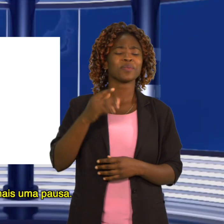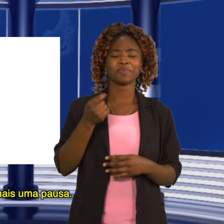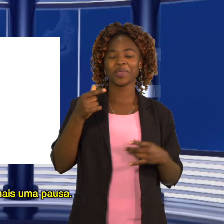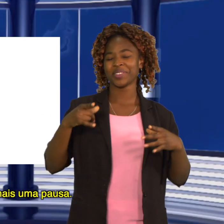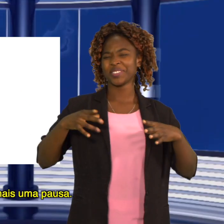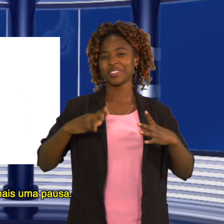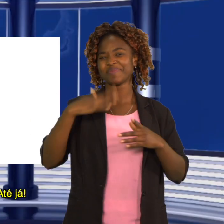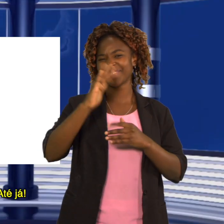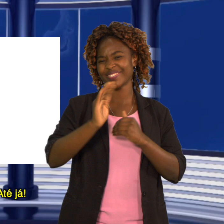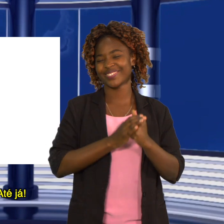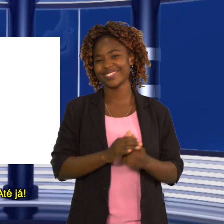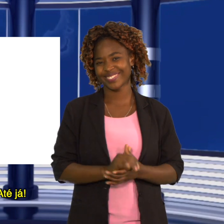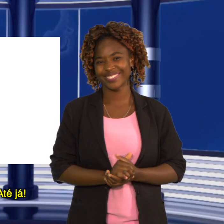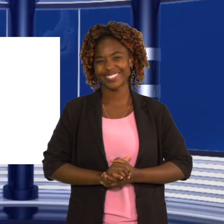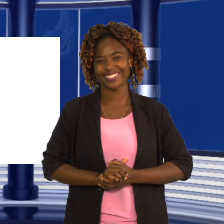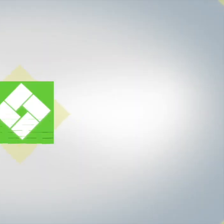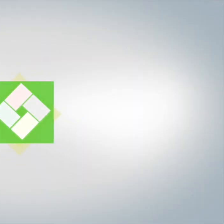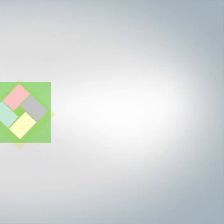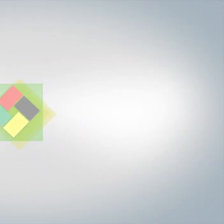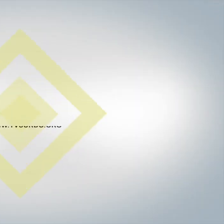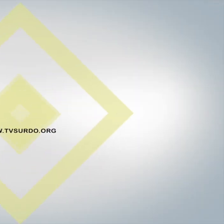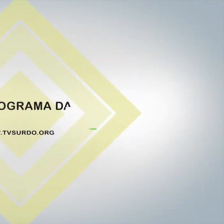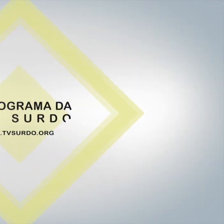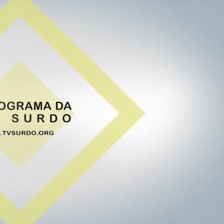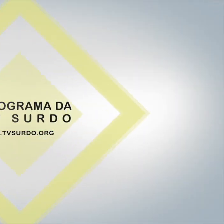Vamos a mais uma pausa. Até já.